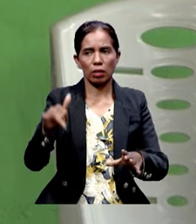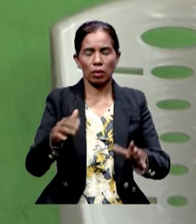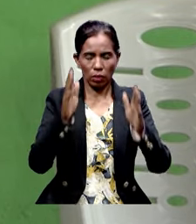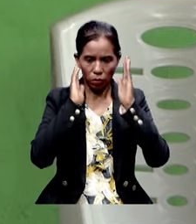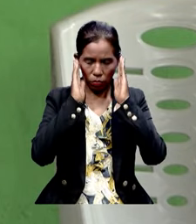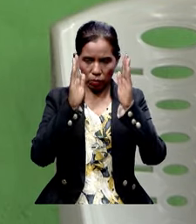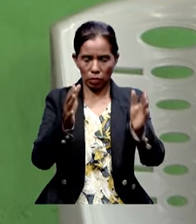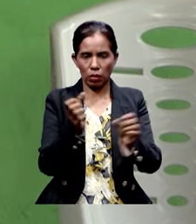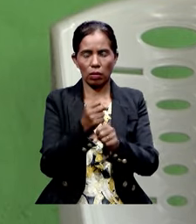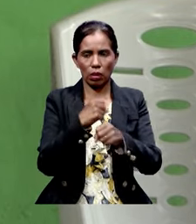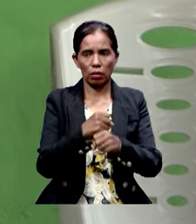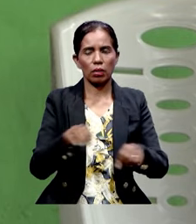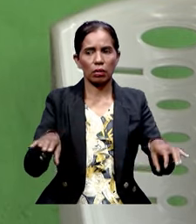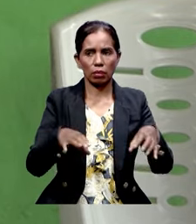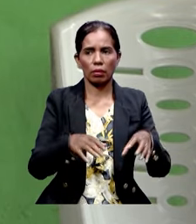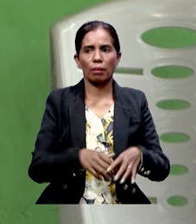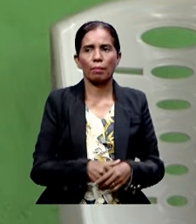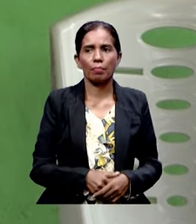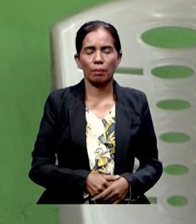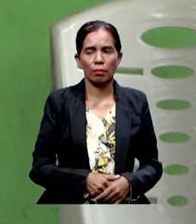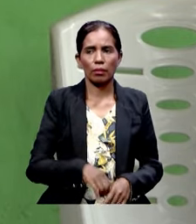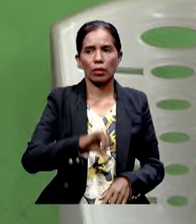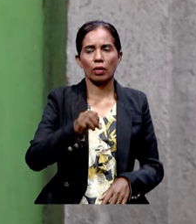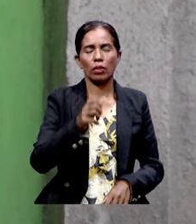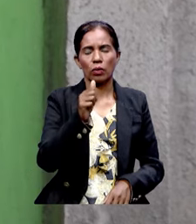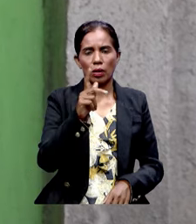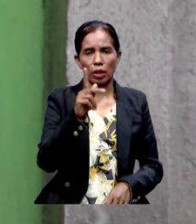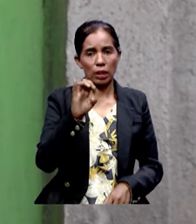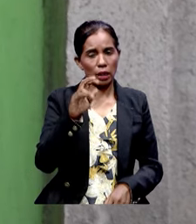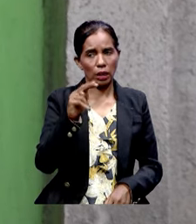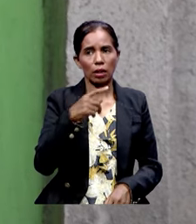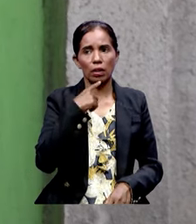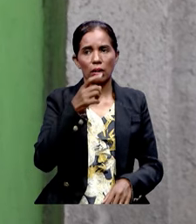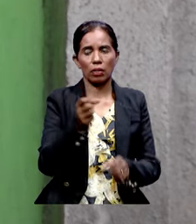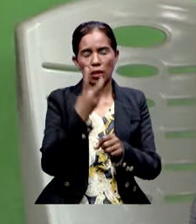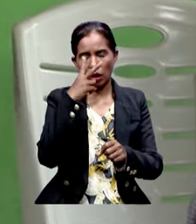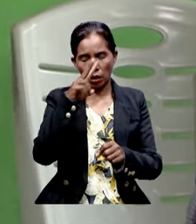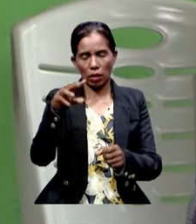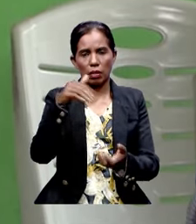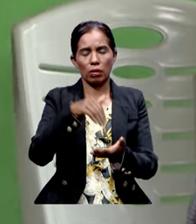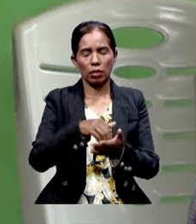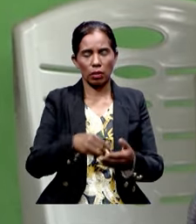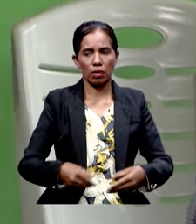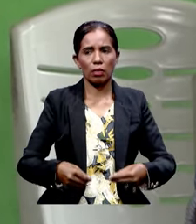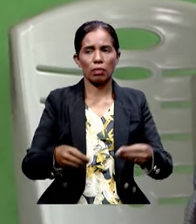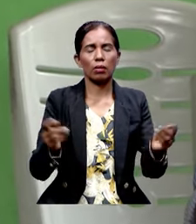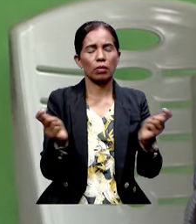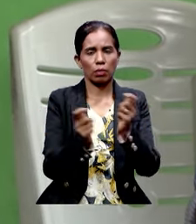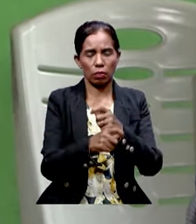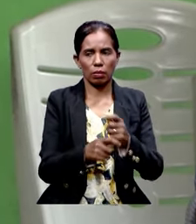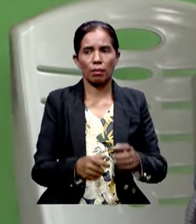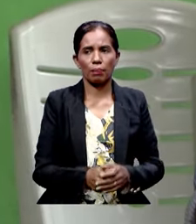dia halo ne serviço ne. Também Joaquim Fonseca Suzere atuou revisão da distribuição tarefa.